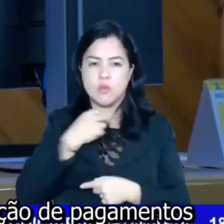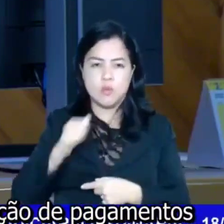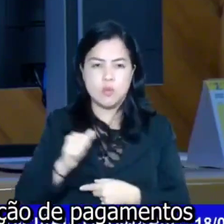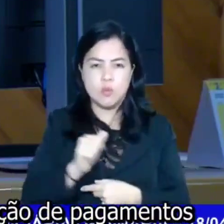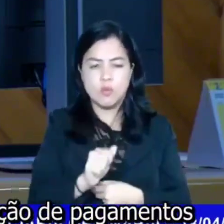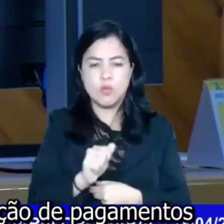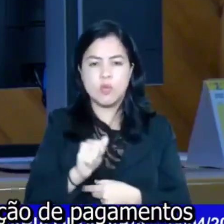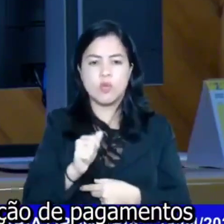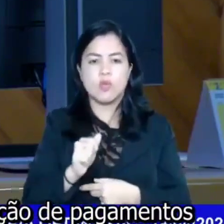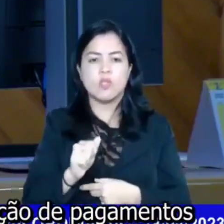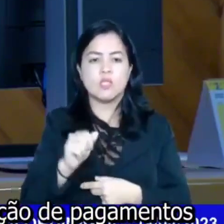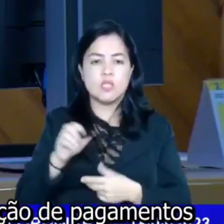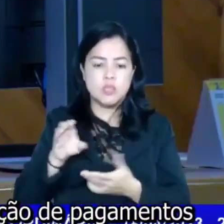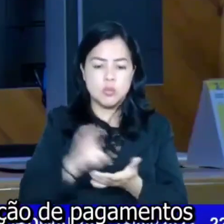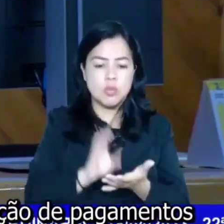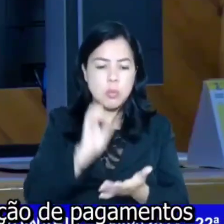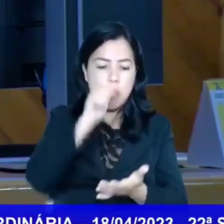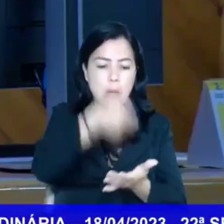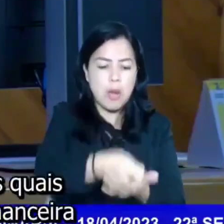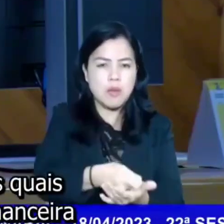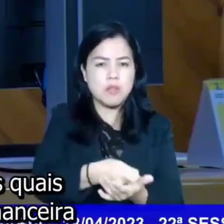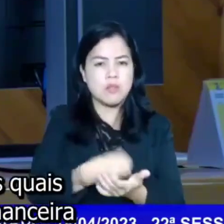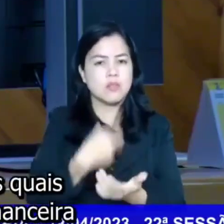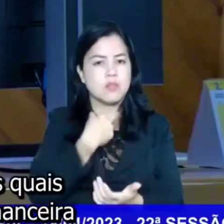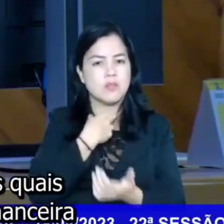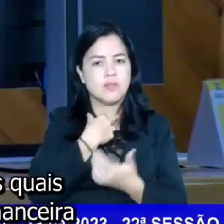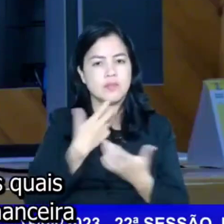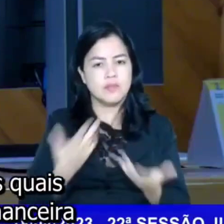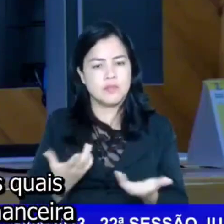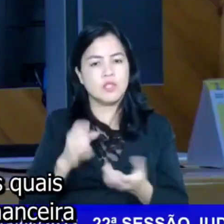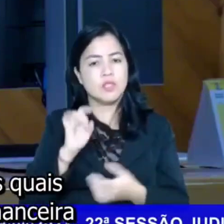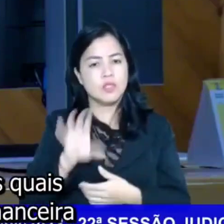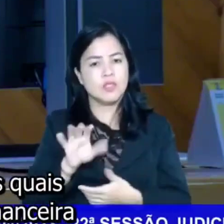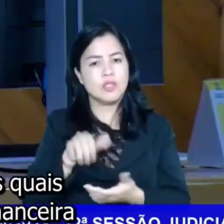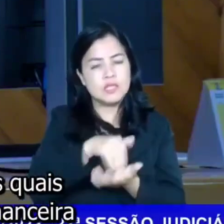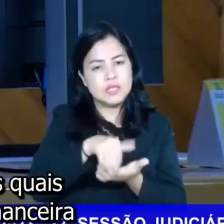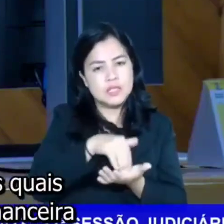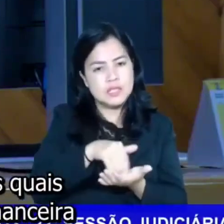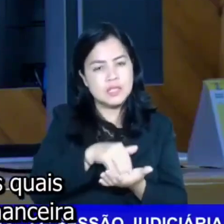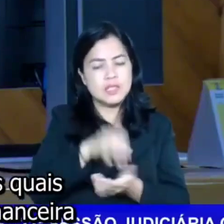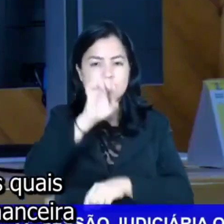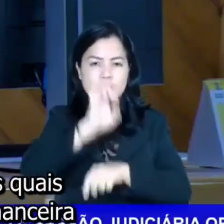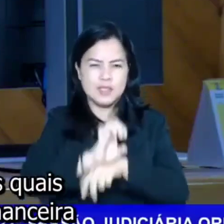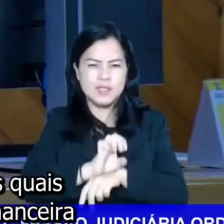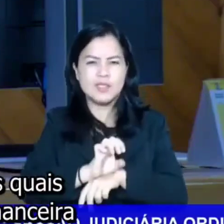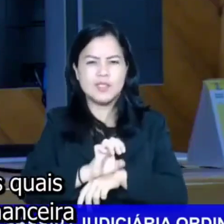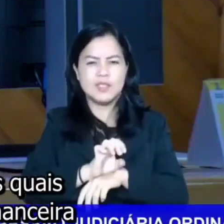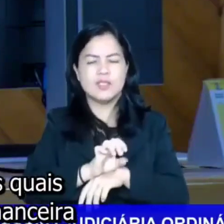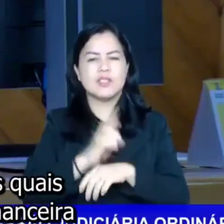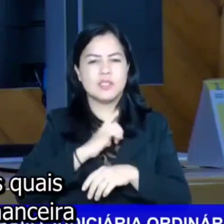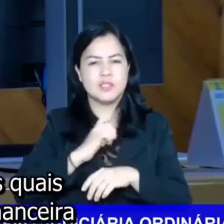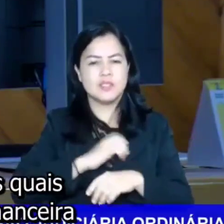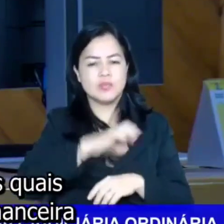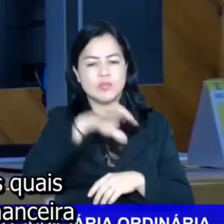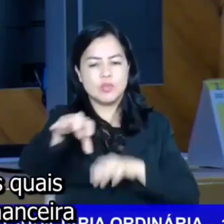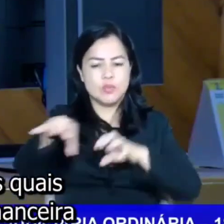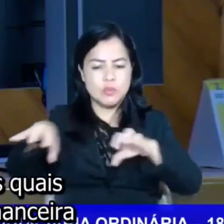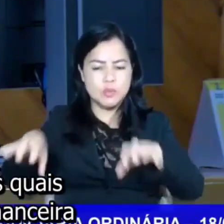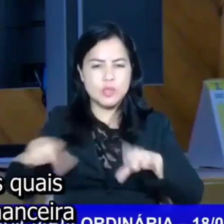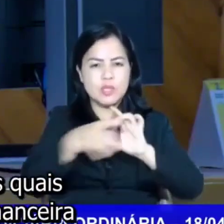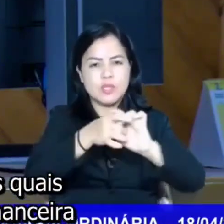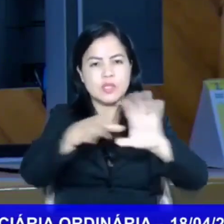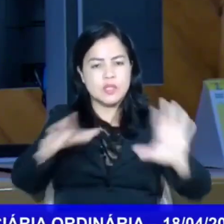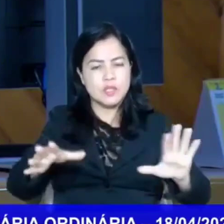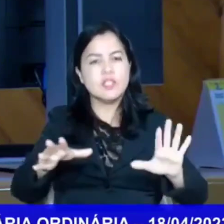ingerência ou transferência na realização de pagamentos, função delegada ao secretário de Estado, os quais gozam de independência